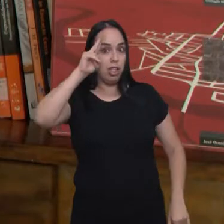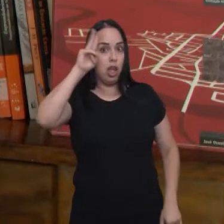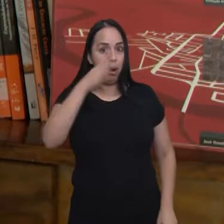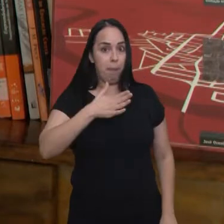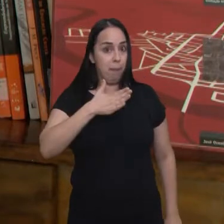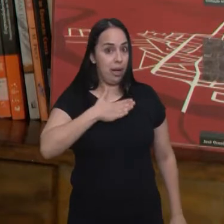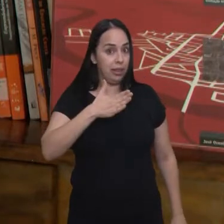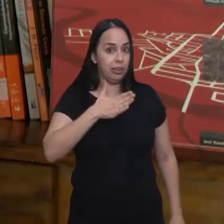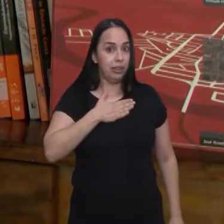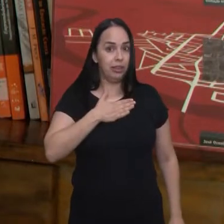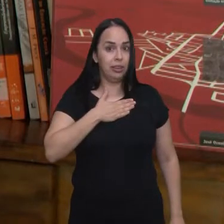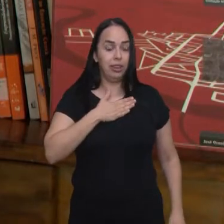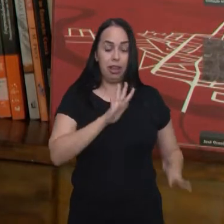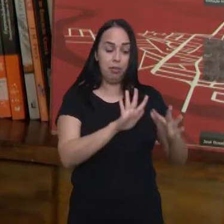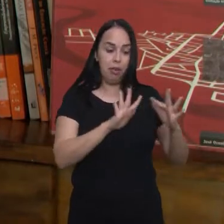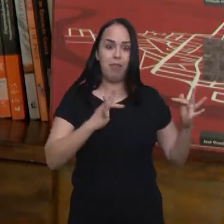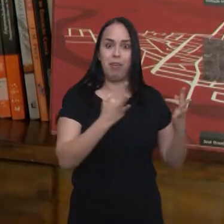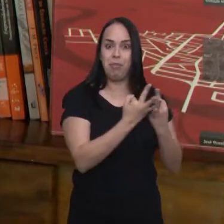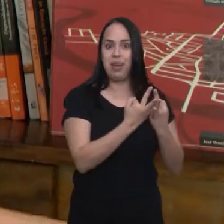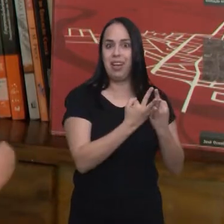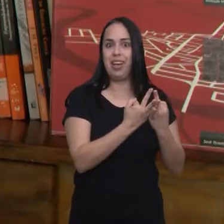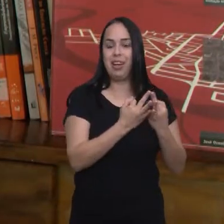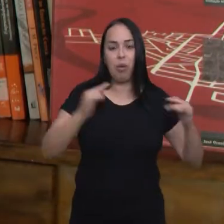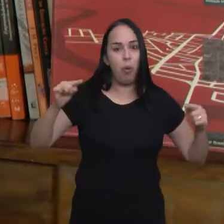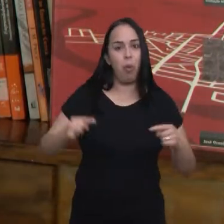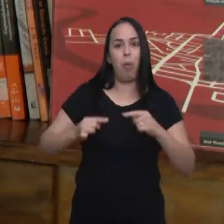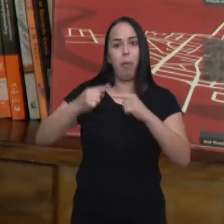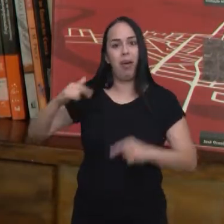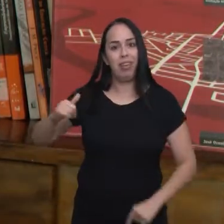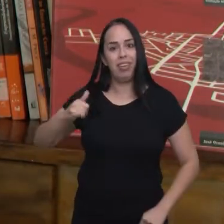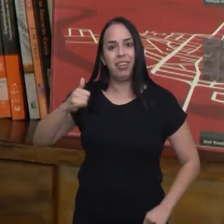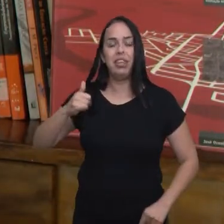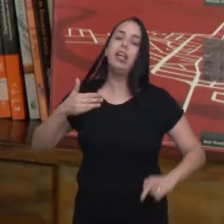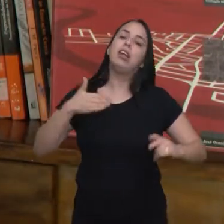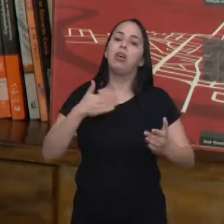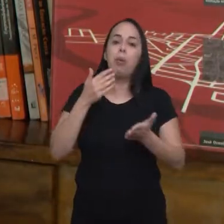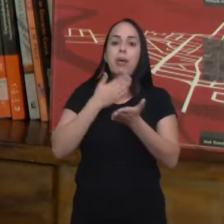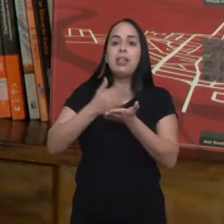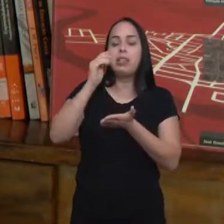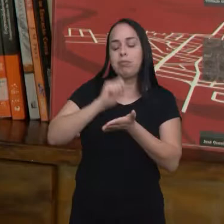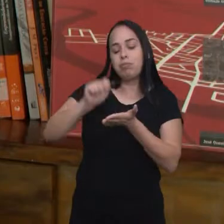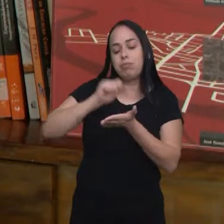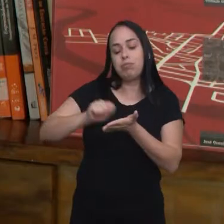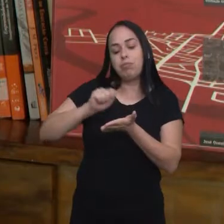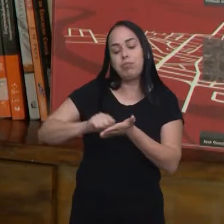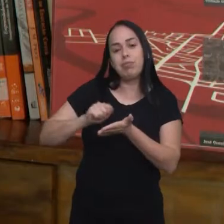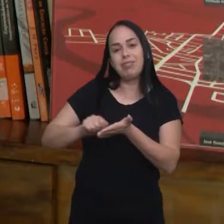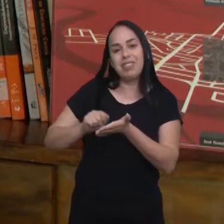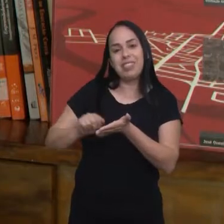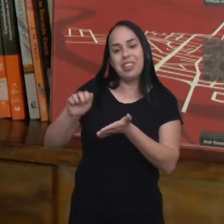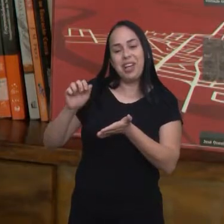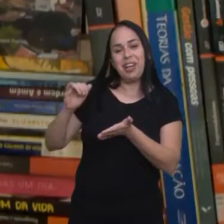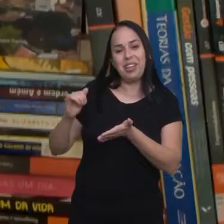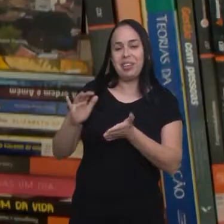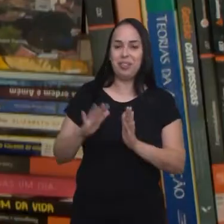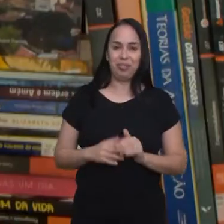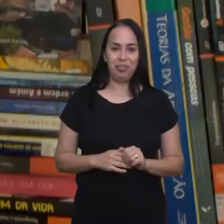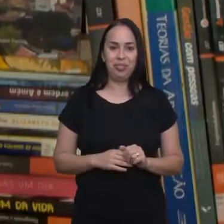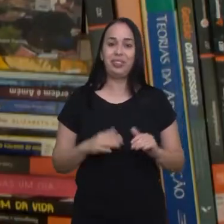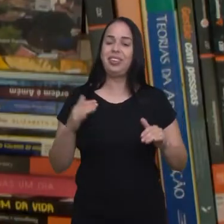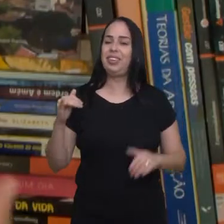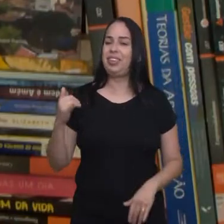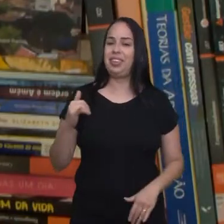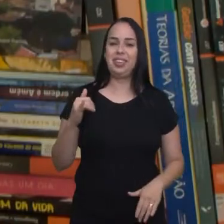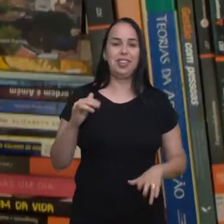histórias, que era da minha família, era relacionada ao bairro de Santana, né? Então eu comecei a escrever sobre Santana, foi nessa época. E